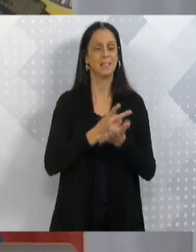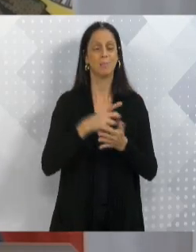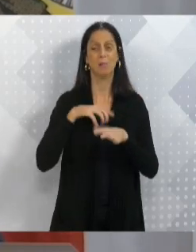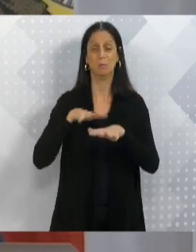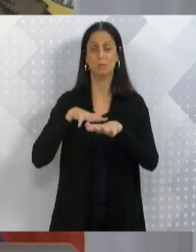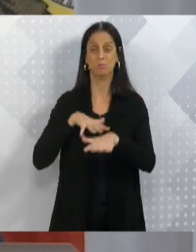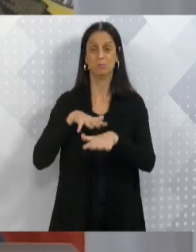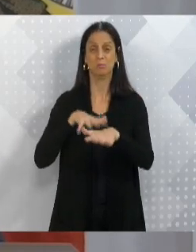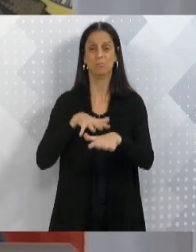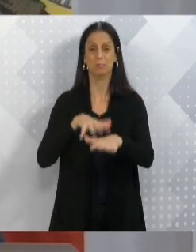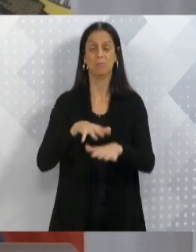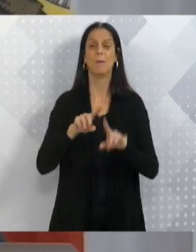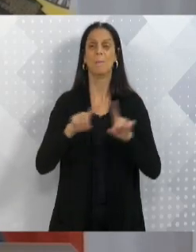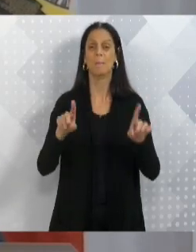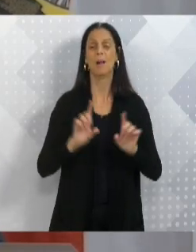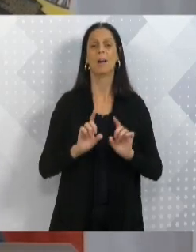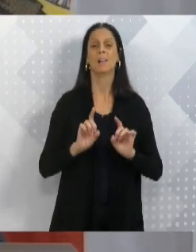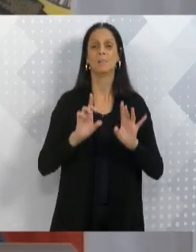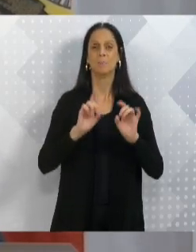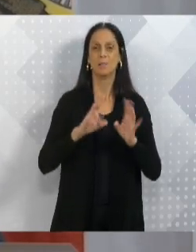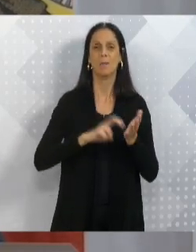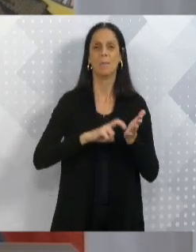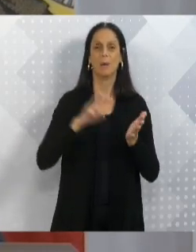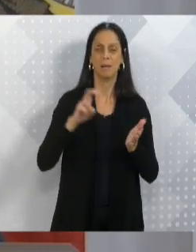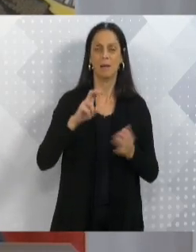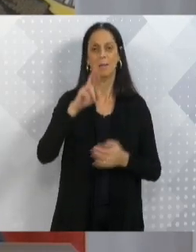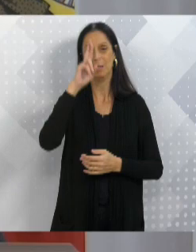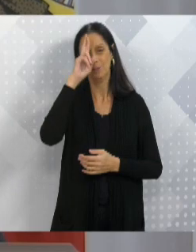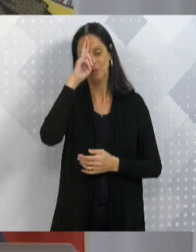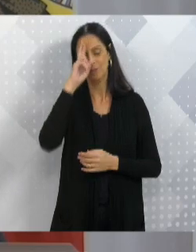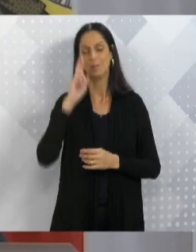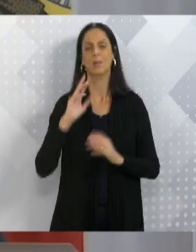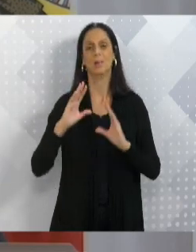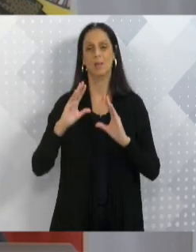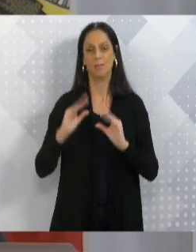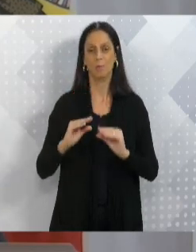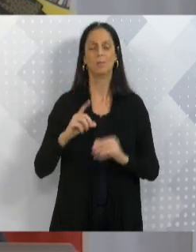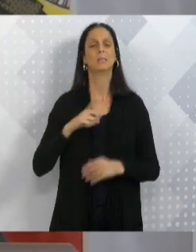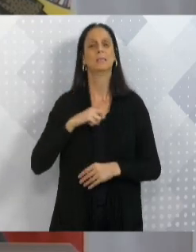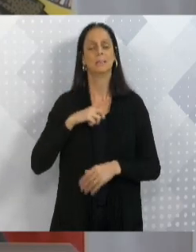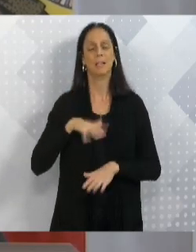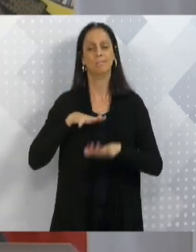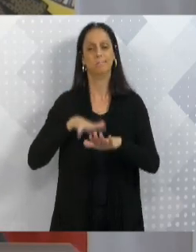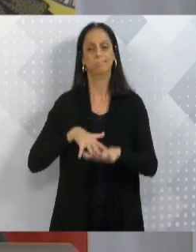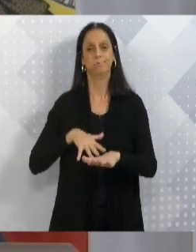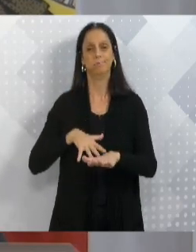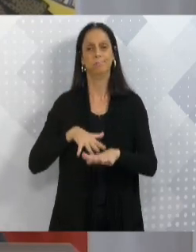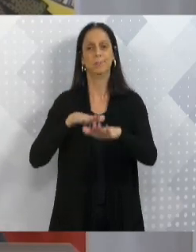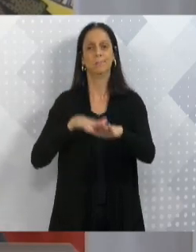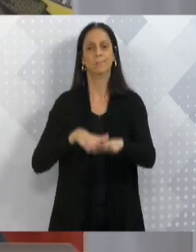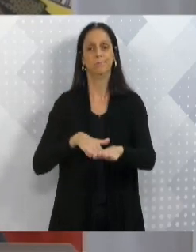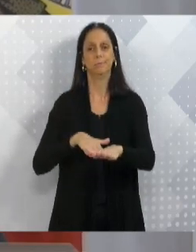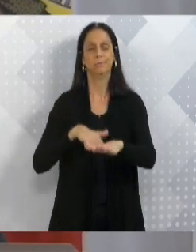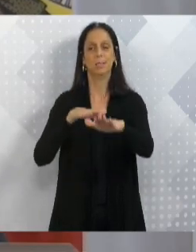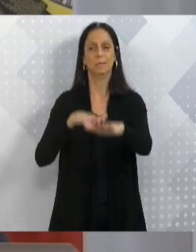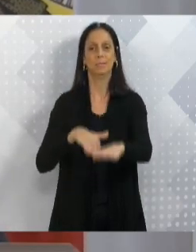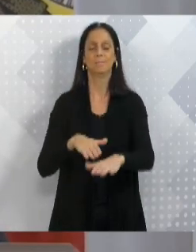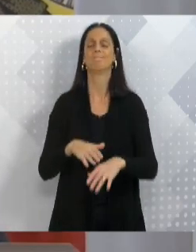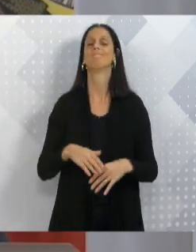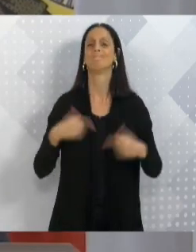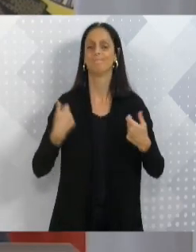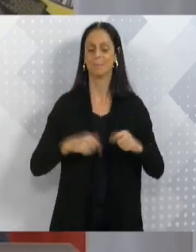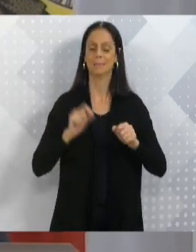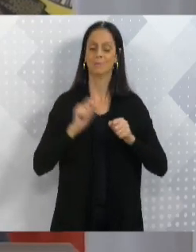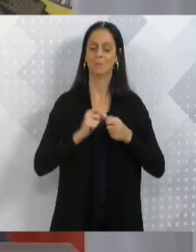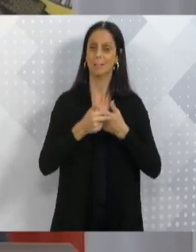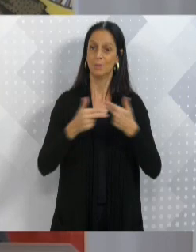no horário de pico, ali o trânsito bem na esquina da Felipe Bauer, Cristiano Carsten e Frederico Yentes. O